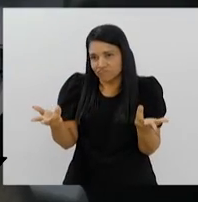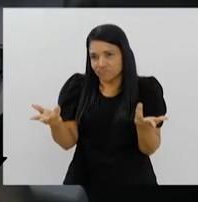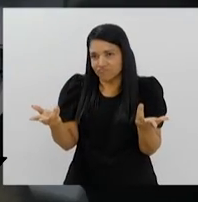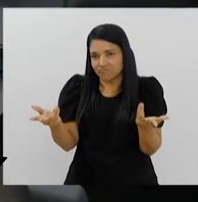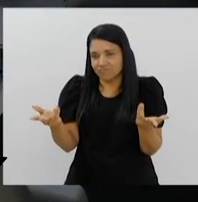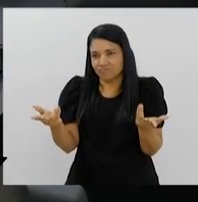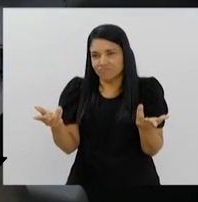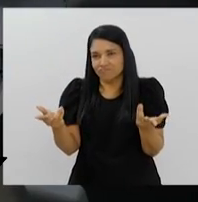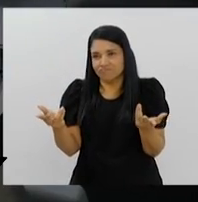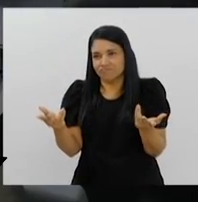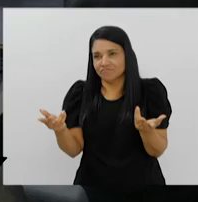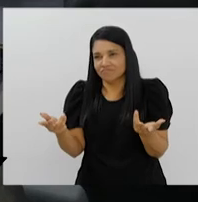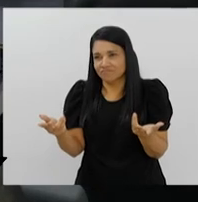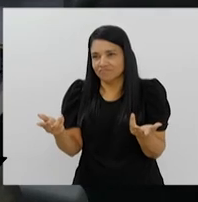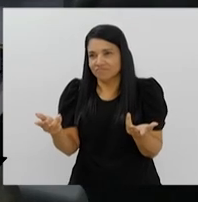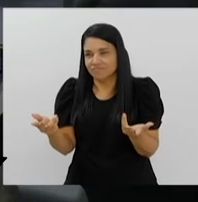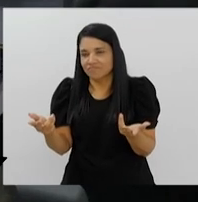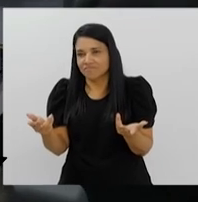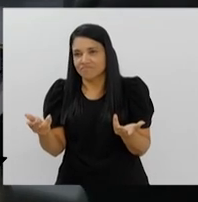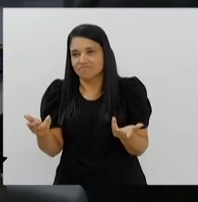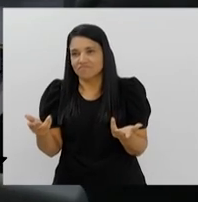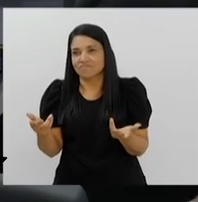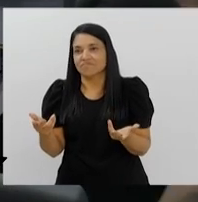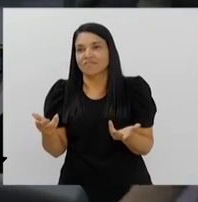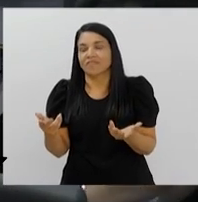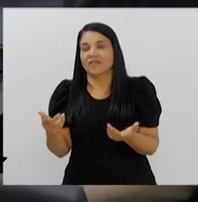ficam senhor quando